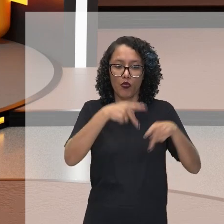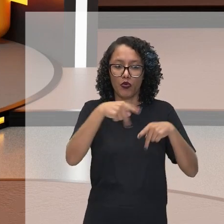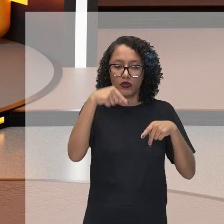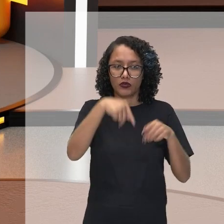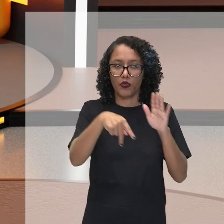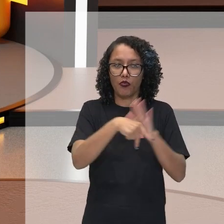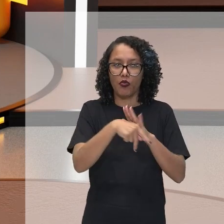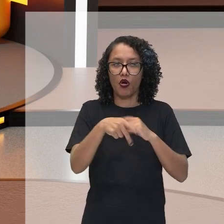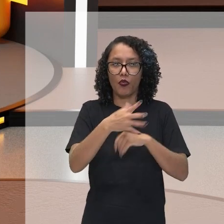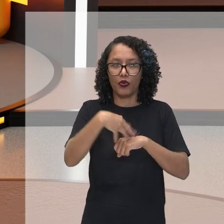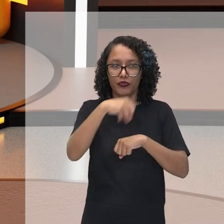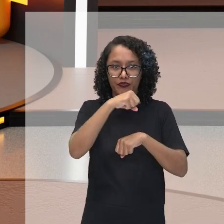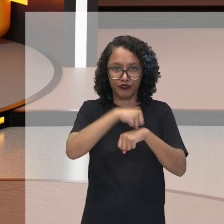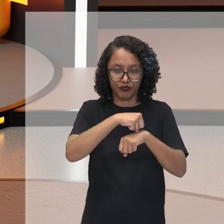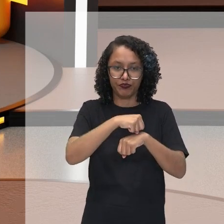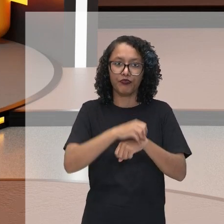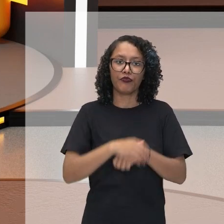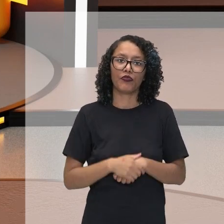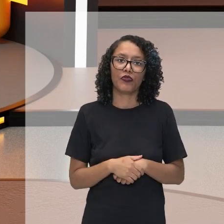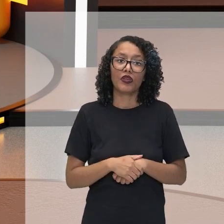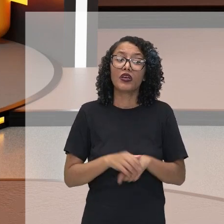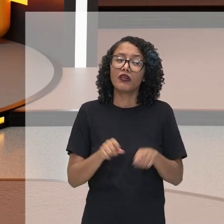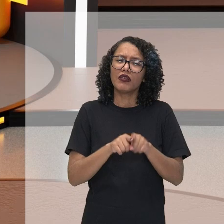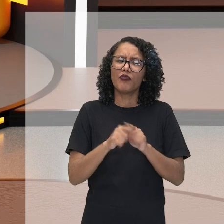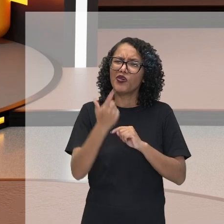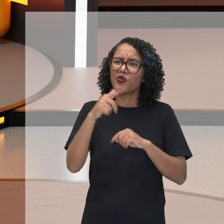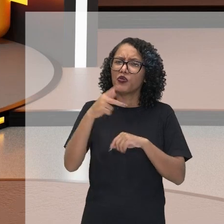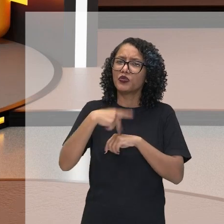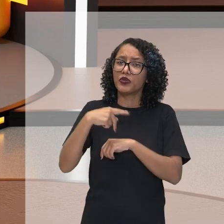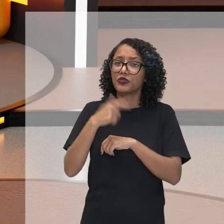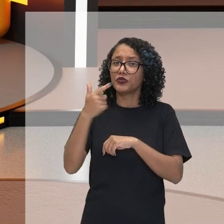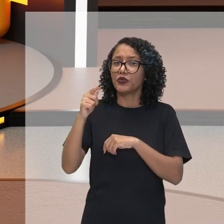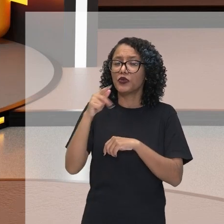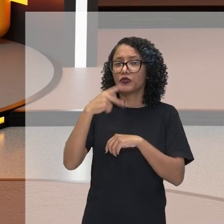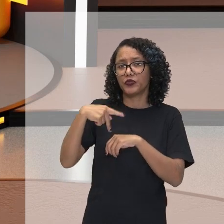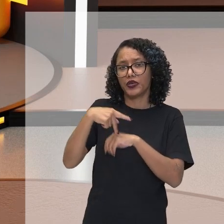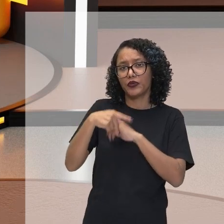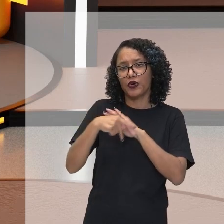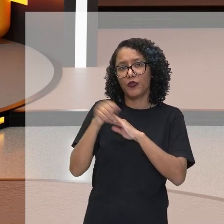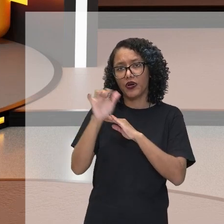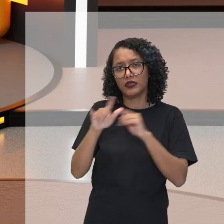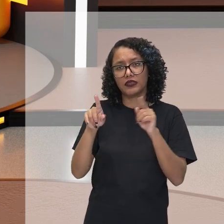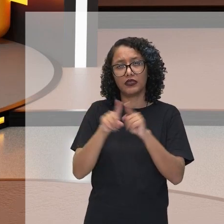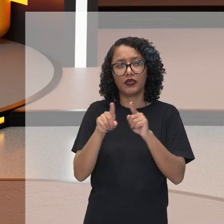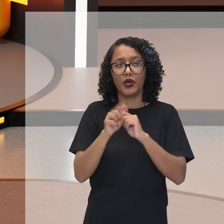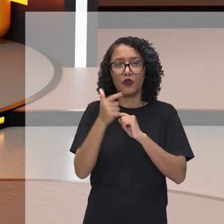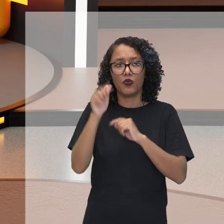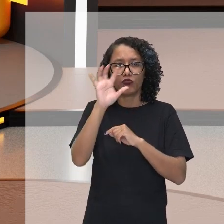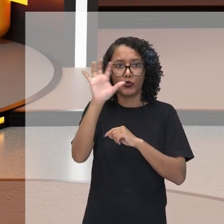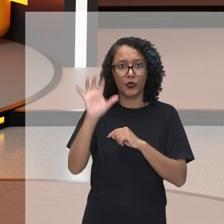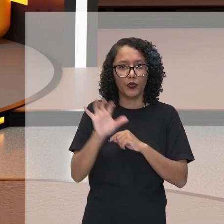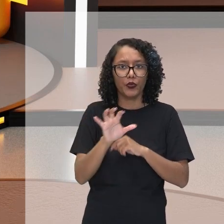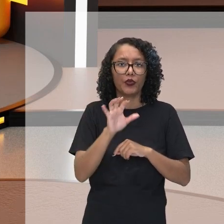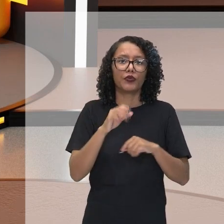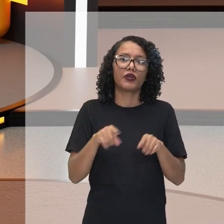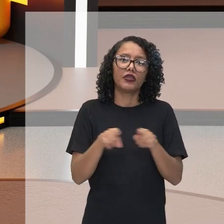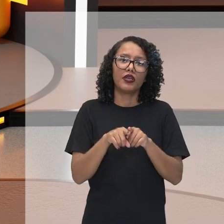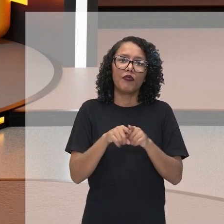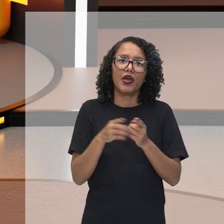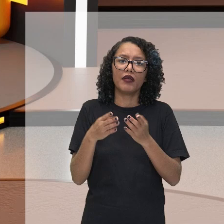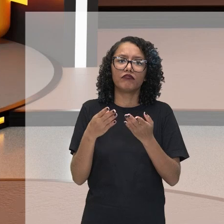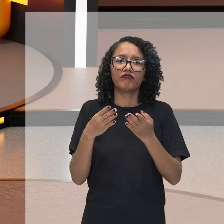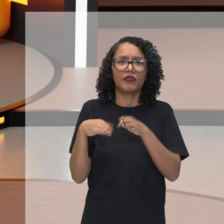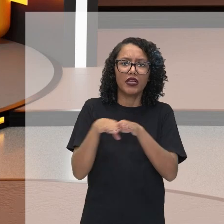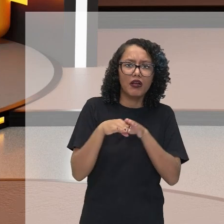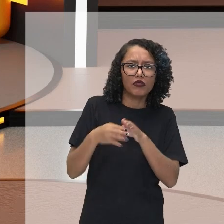tá? E outros países ali da Ásia e de outros continentes. E o padrão de vida, como é que está o padrão de vida aí da